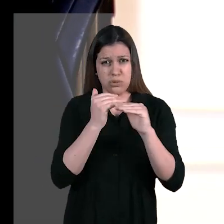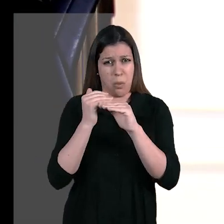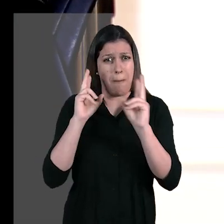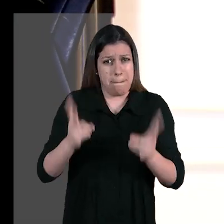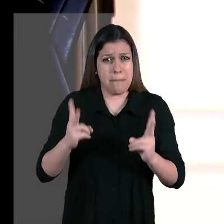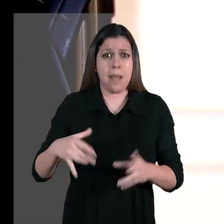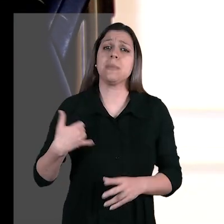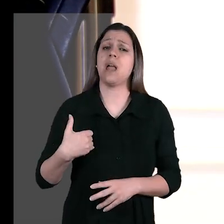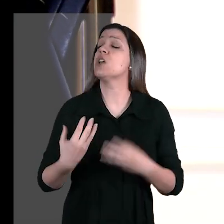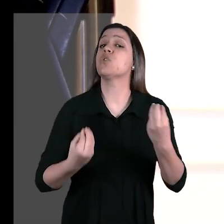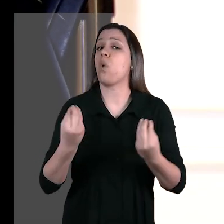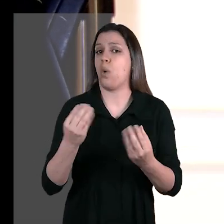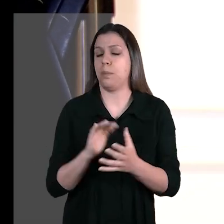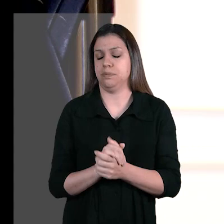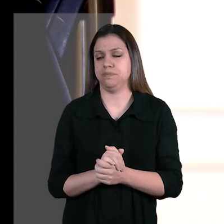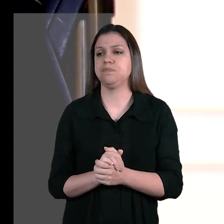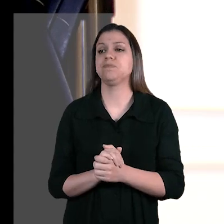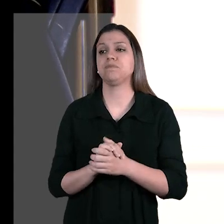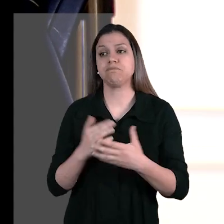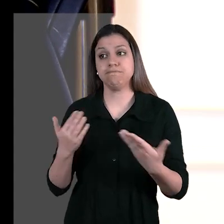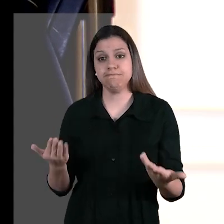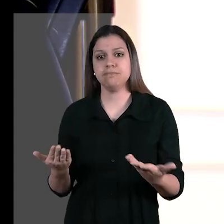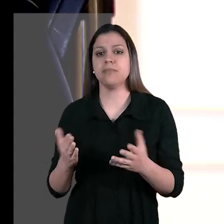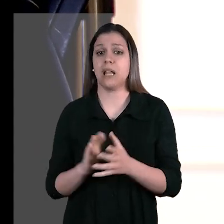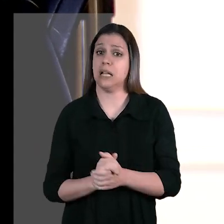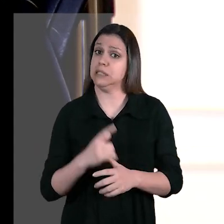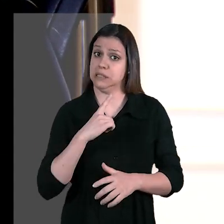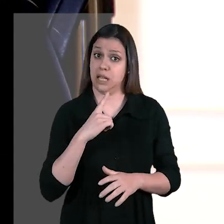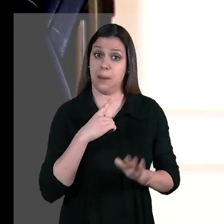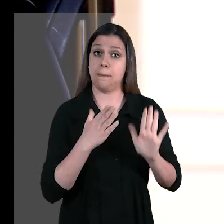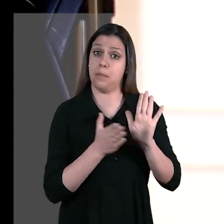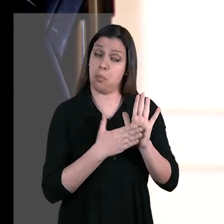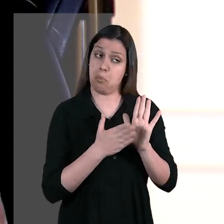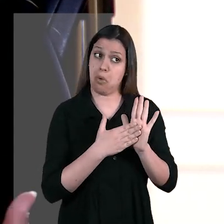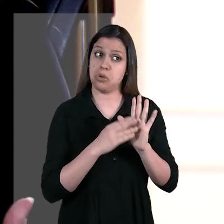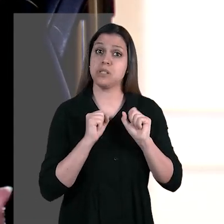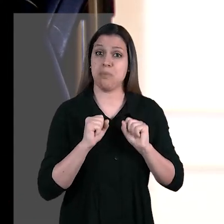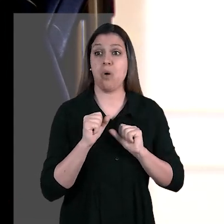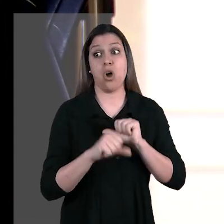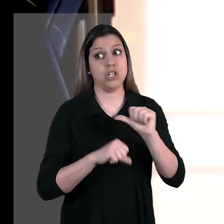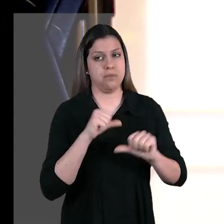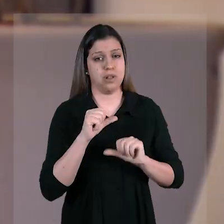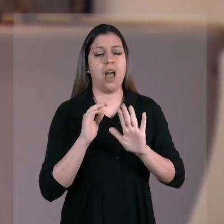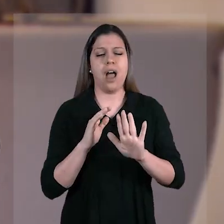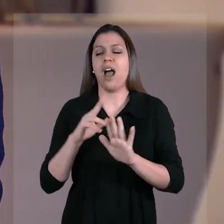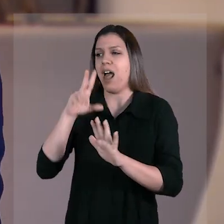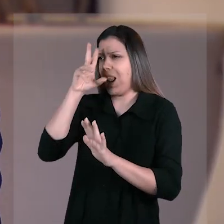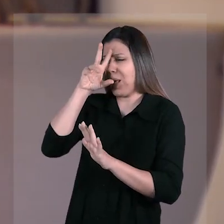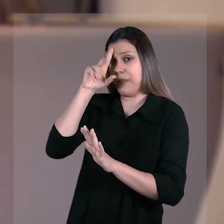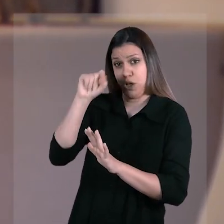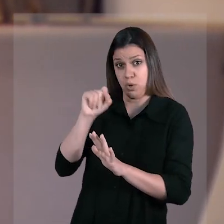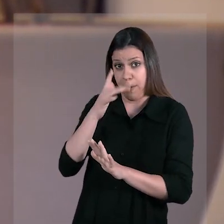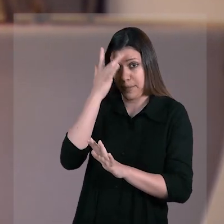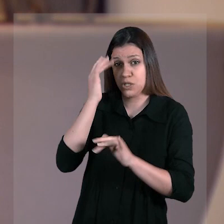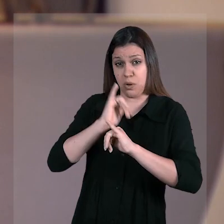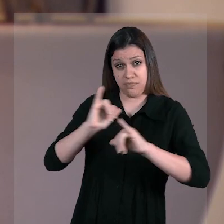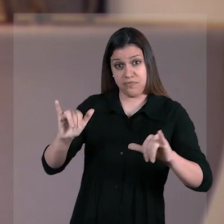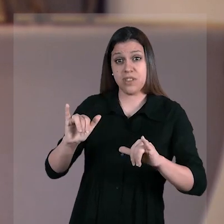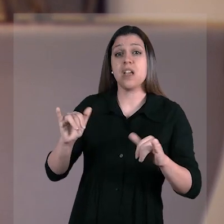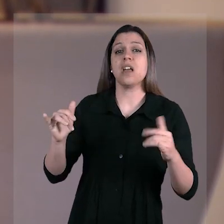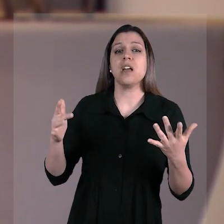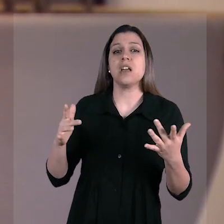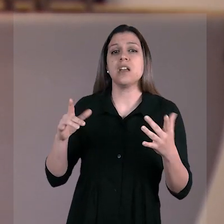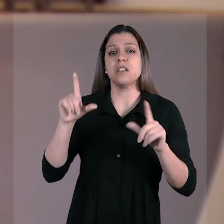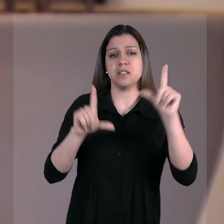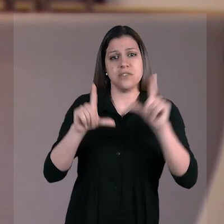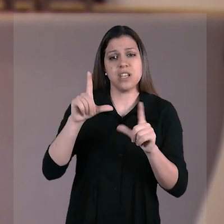que funciona ainda, Porque como tudo é proposta, pode ser mudado. Bem lembrado. Só lembrando ao telespectador, esse programa está